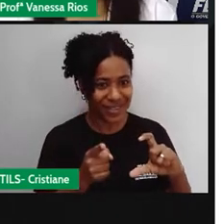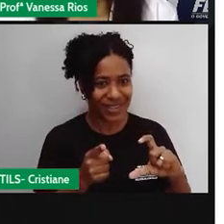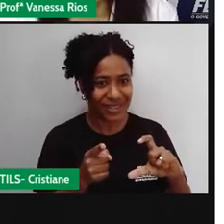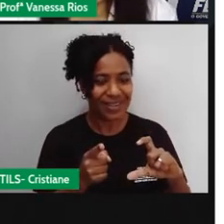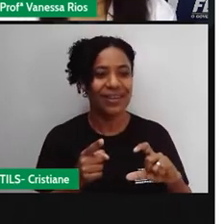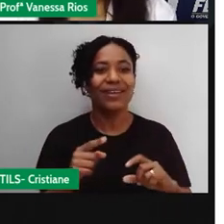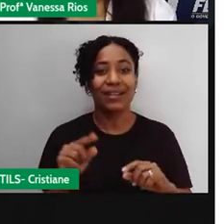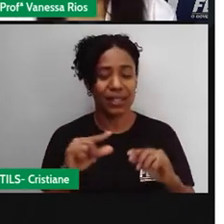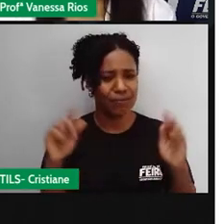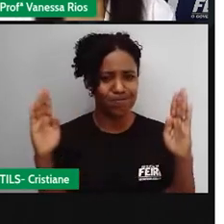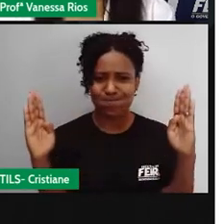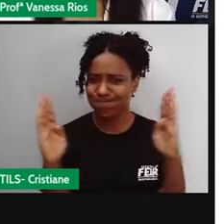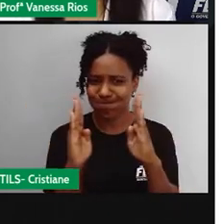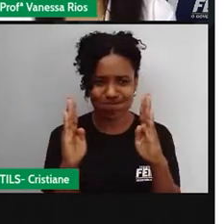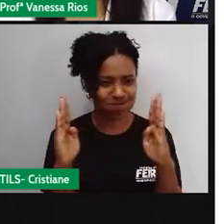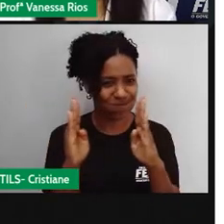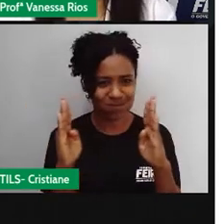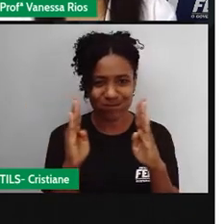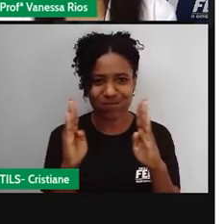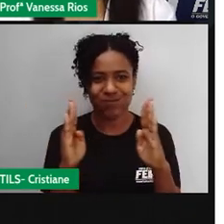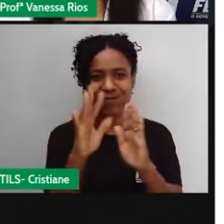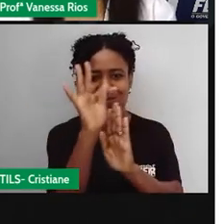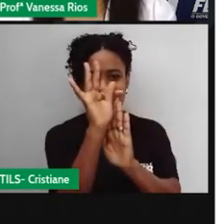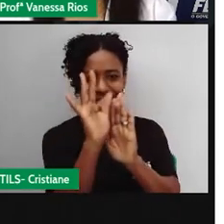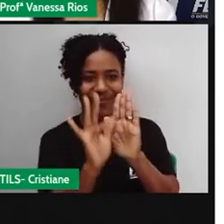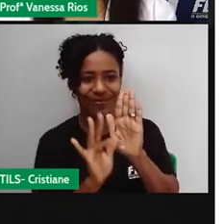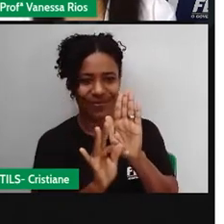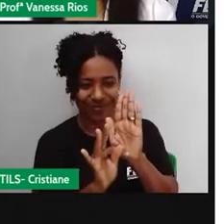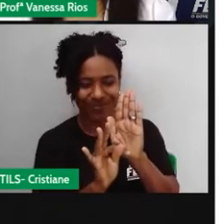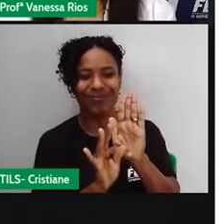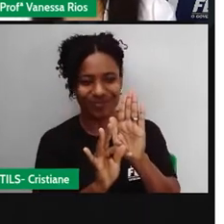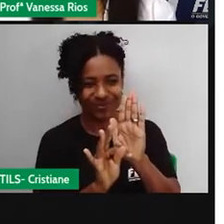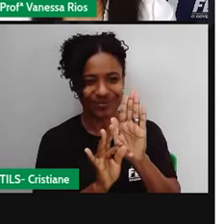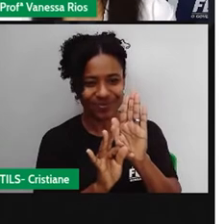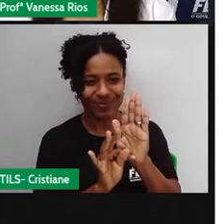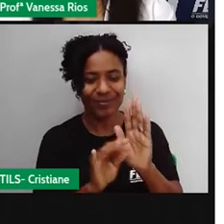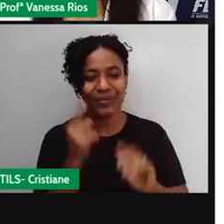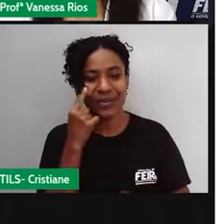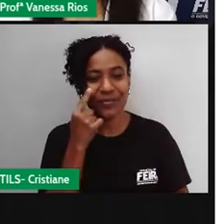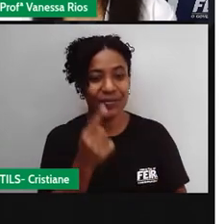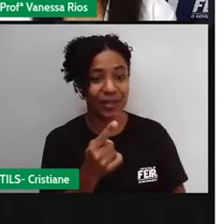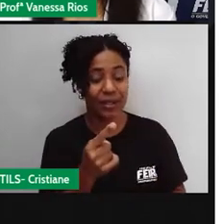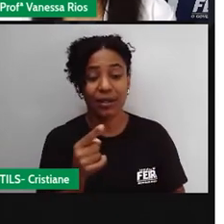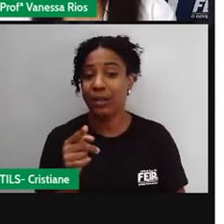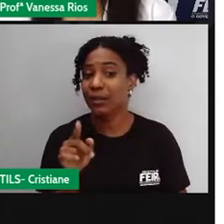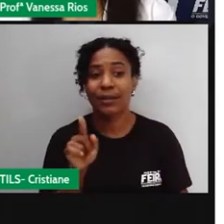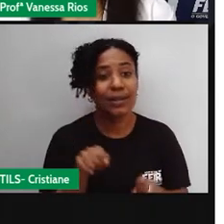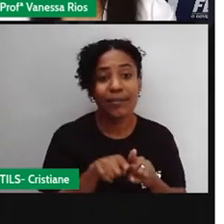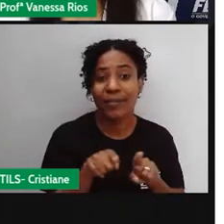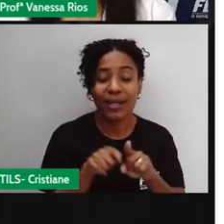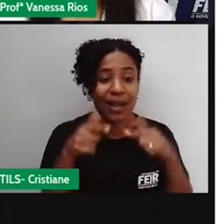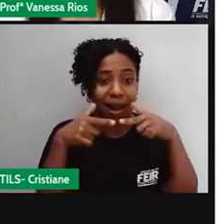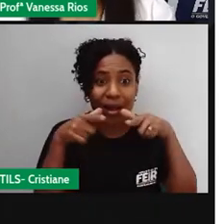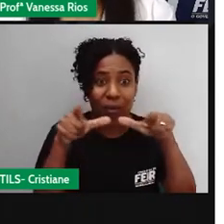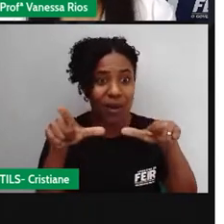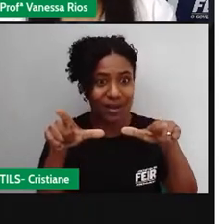a métrica utilizada para escrever os cordéis, a utilização da linguagem